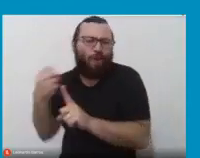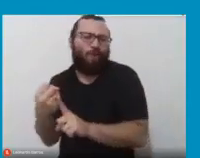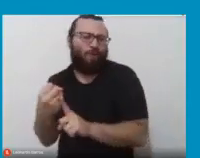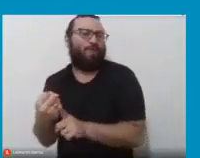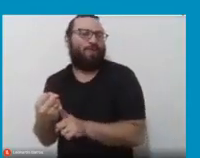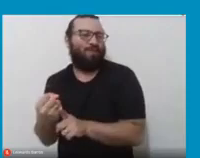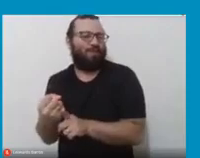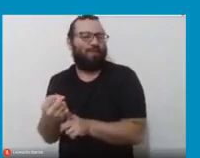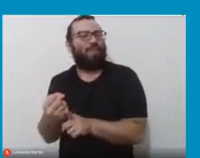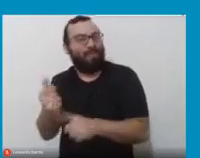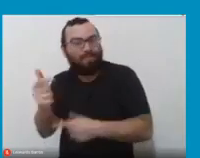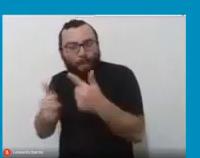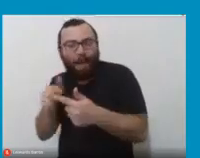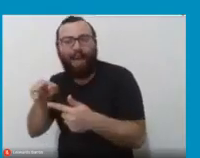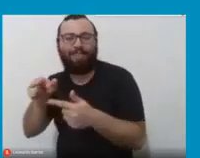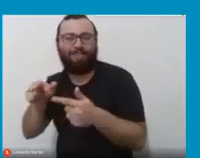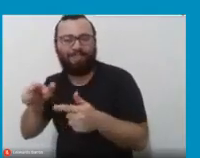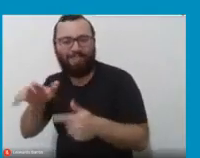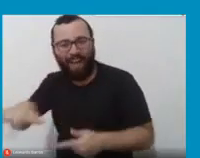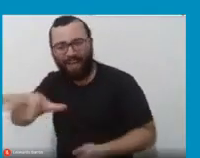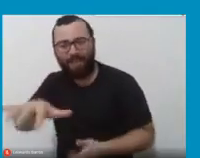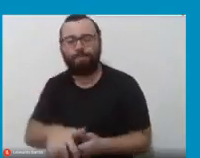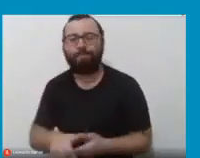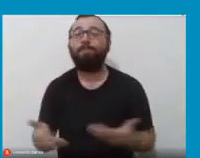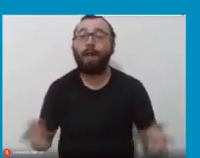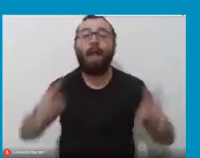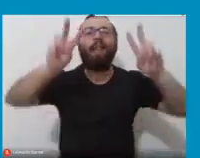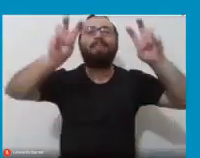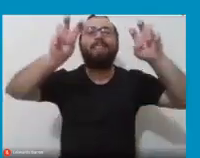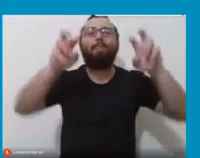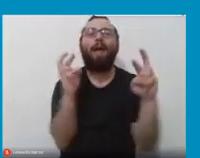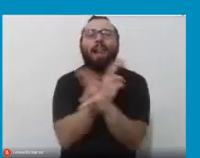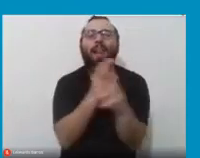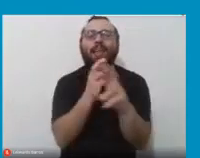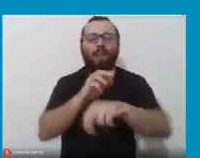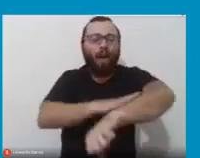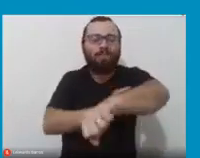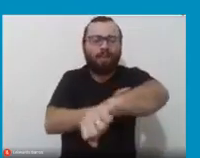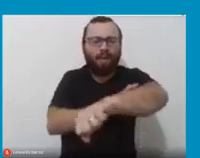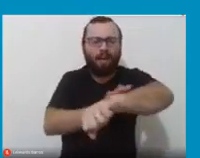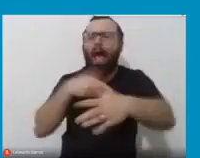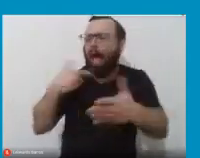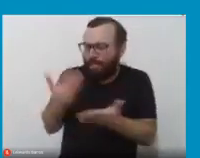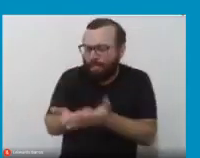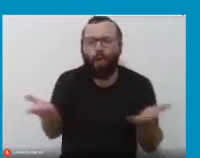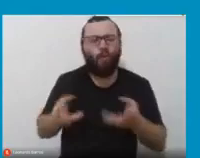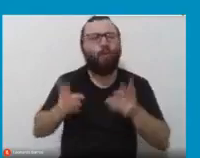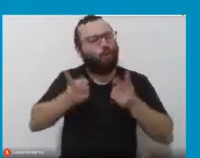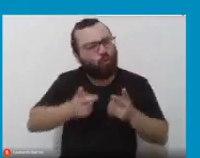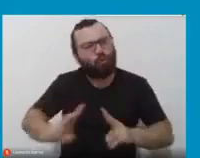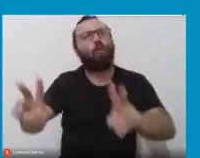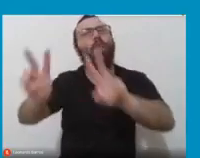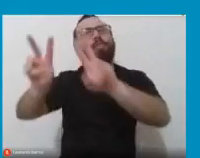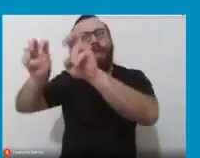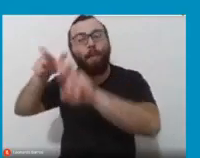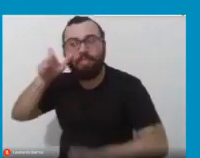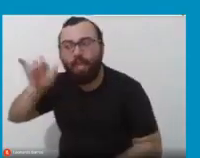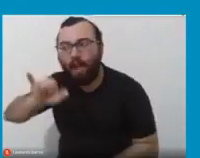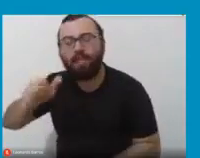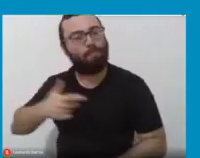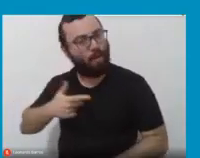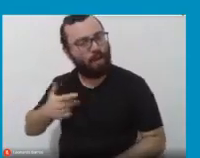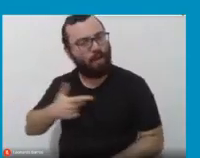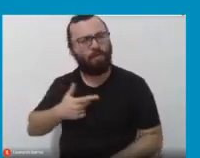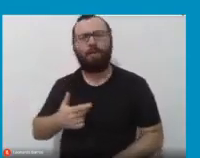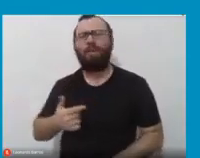que trabalho com isso. O tema das relações raciais continua sendo um tema de interesse meu muito forte. Eu escrevi